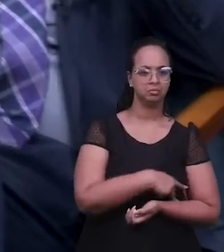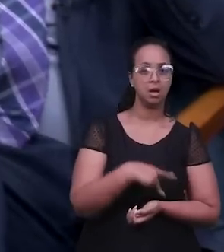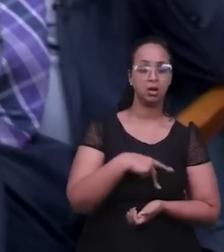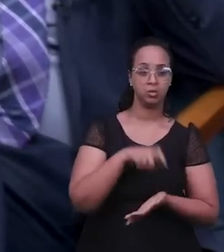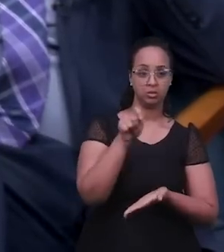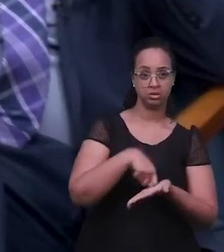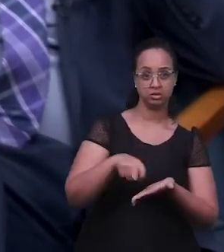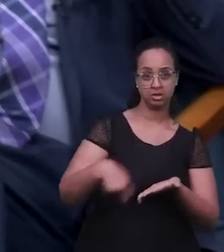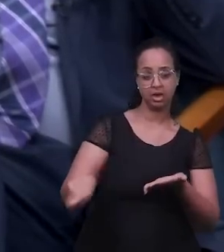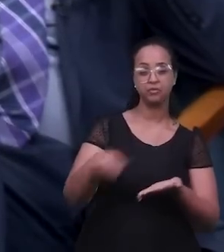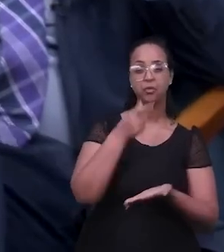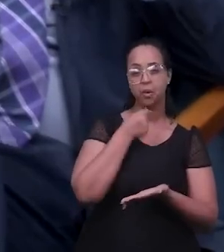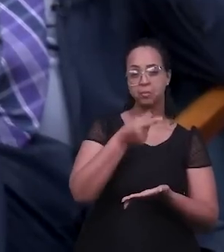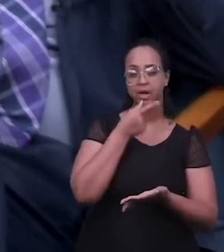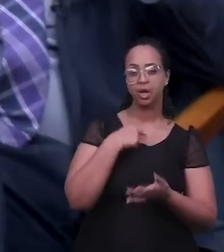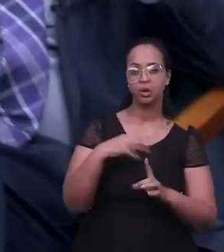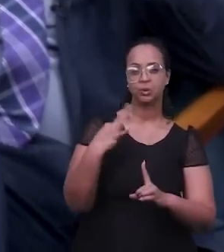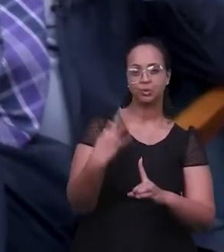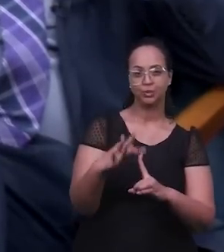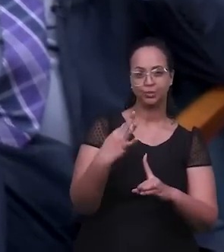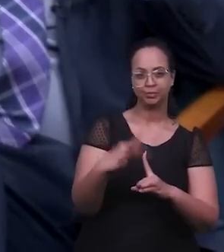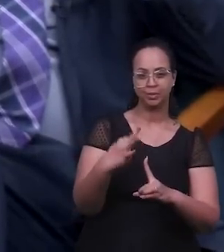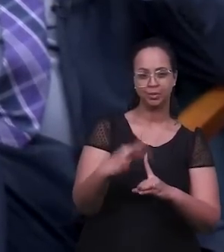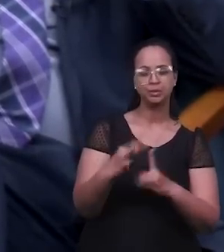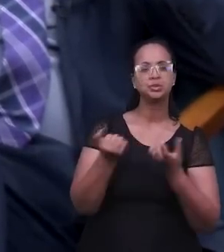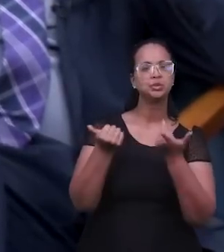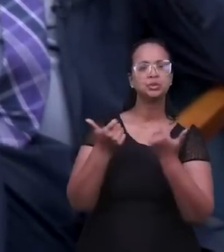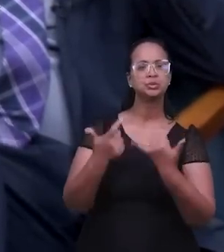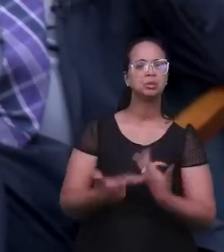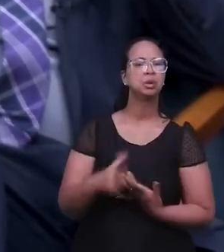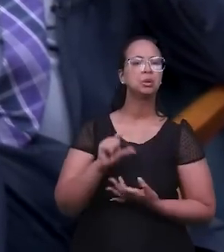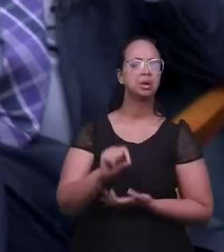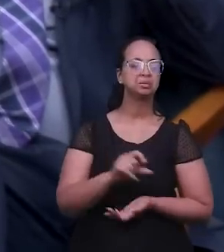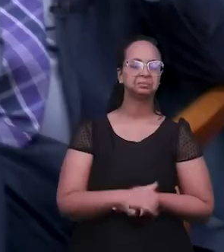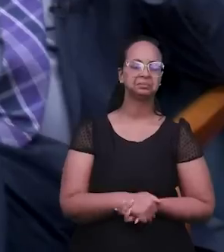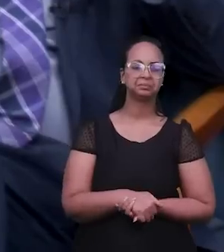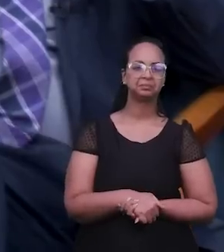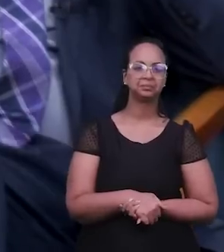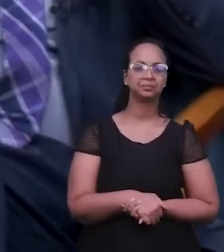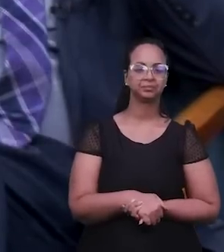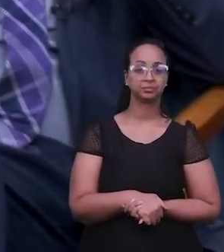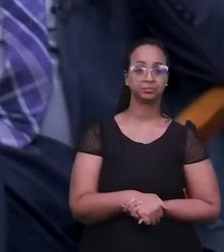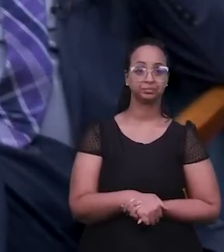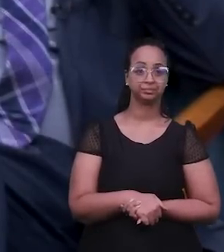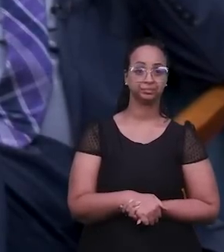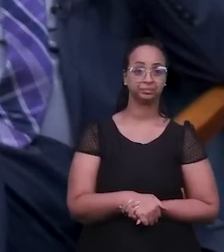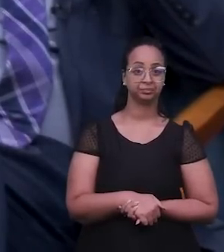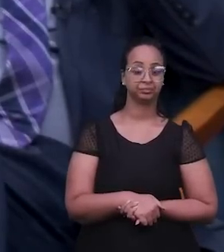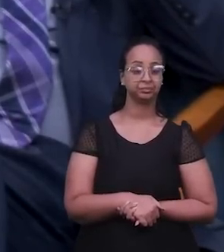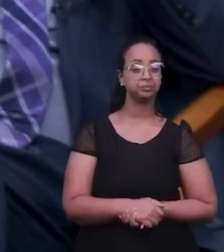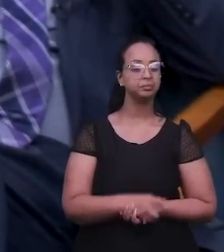Paulo escreve a Timóteo e diz o seguinte: